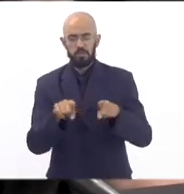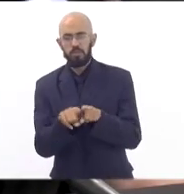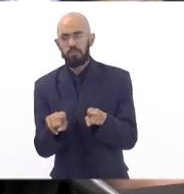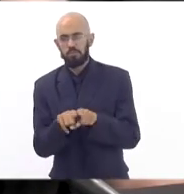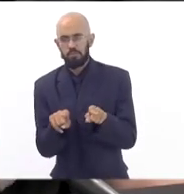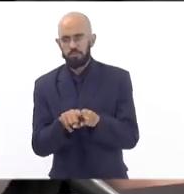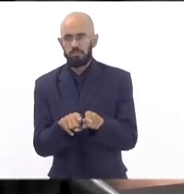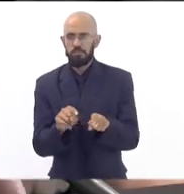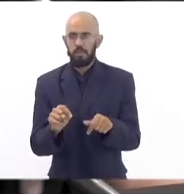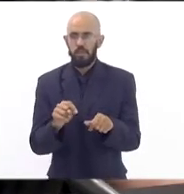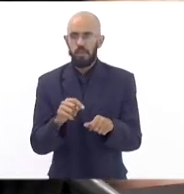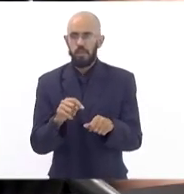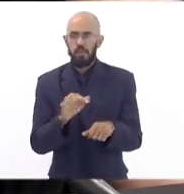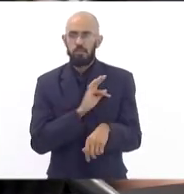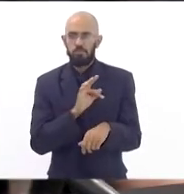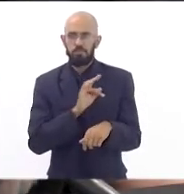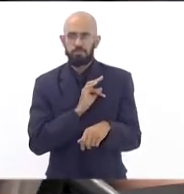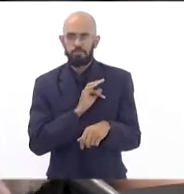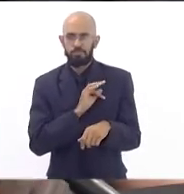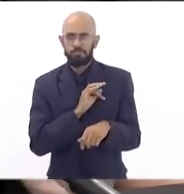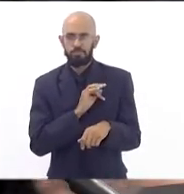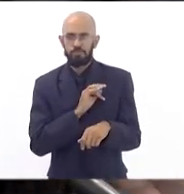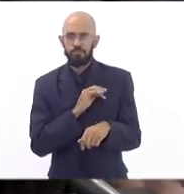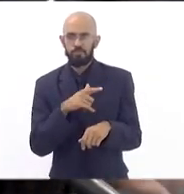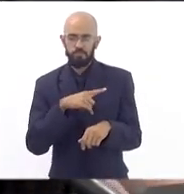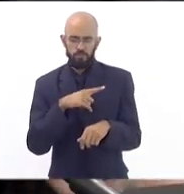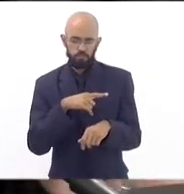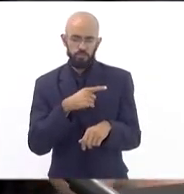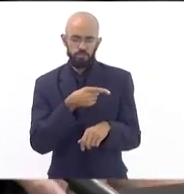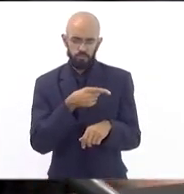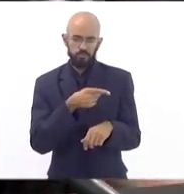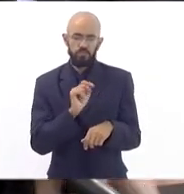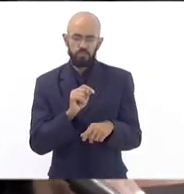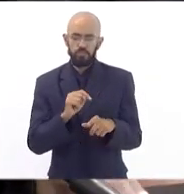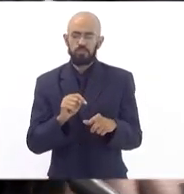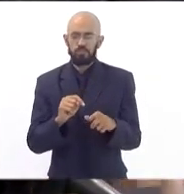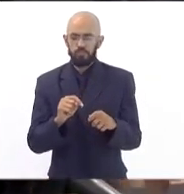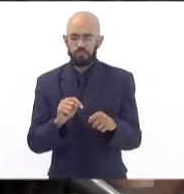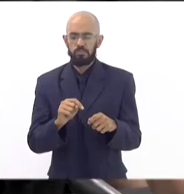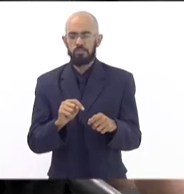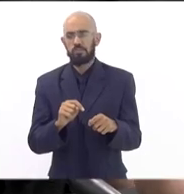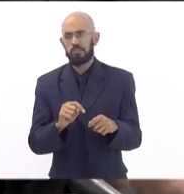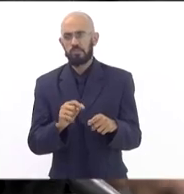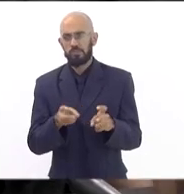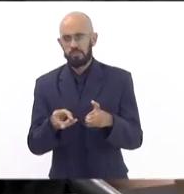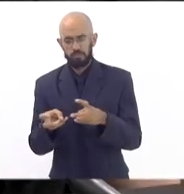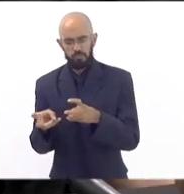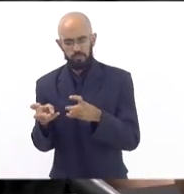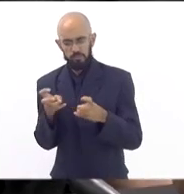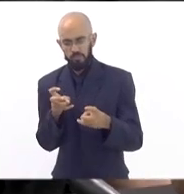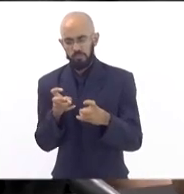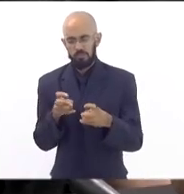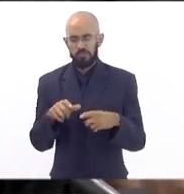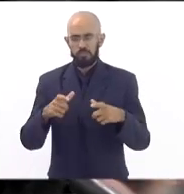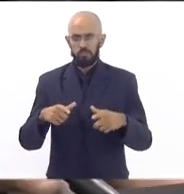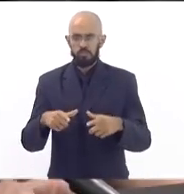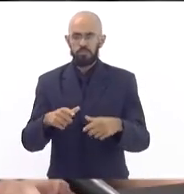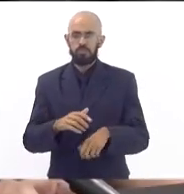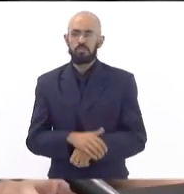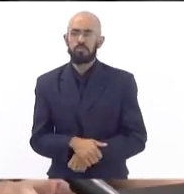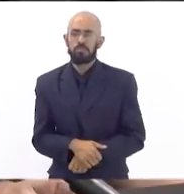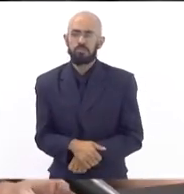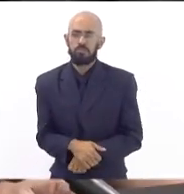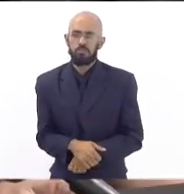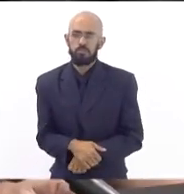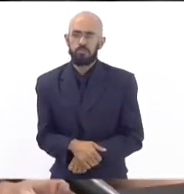em que as unidades onde a as audi nós temos Estações as metades com tempo não policiamento naquelas Estações